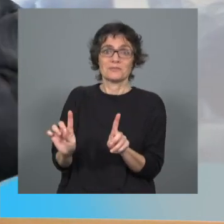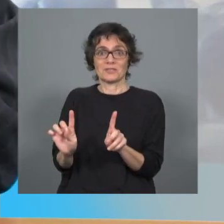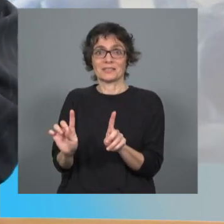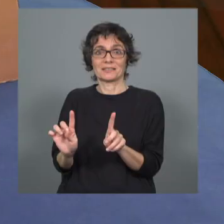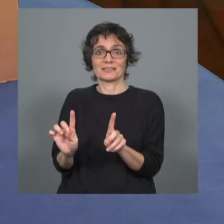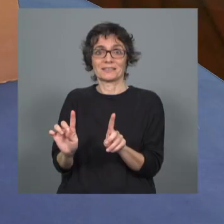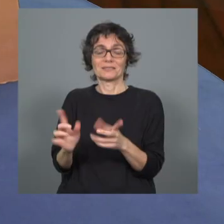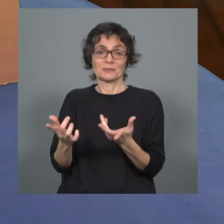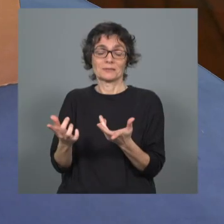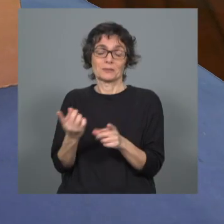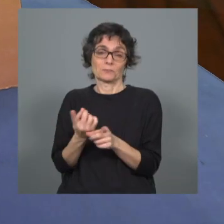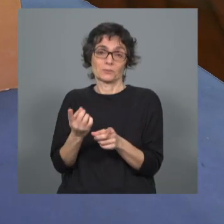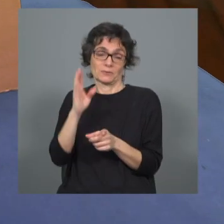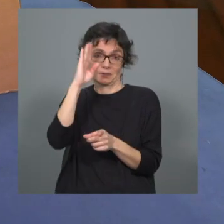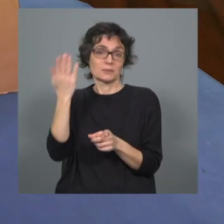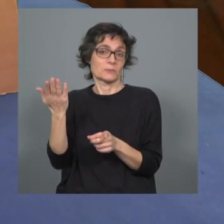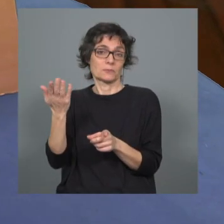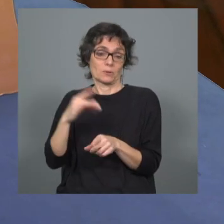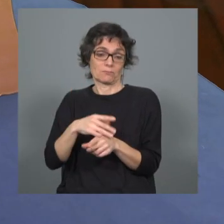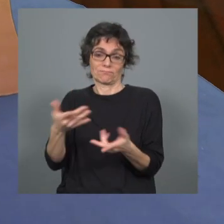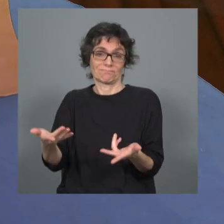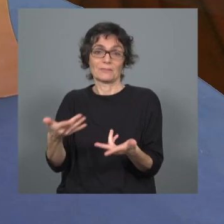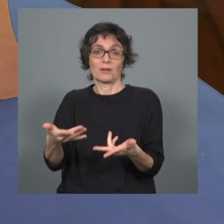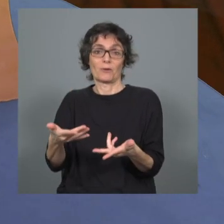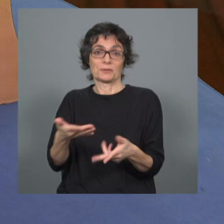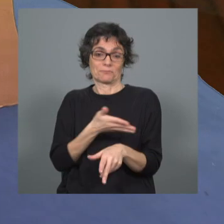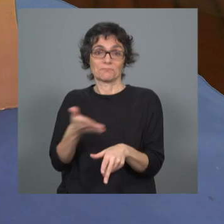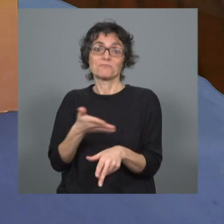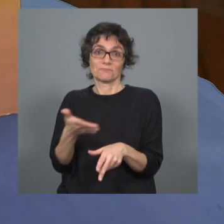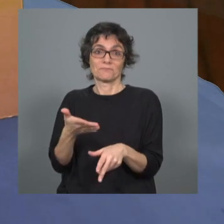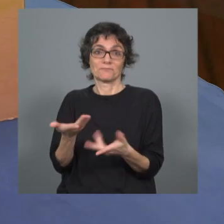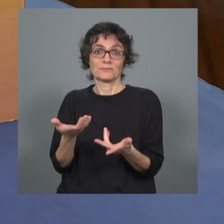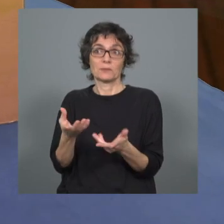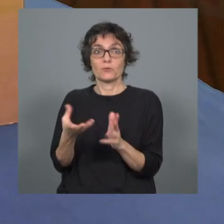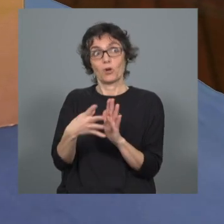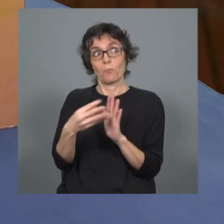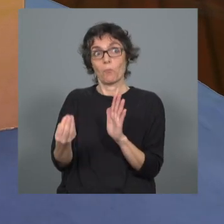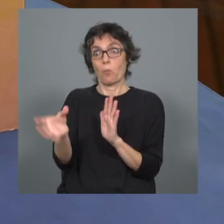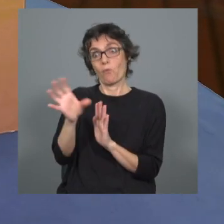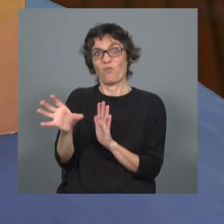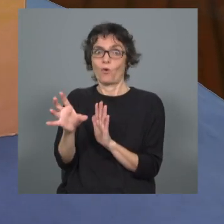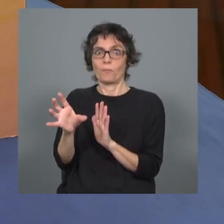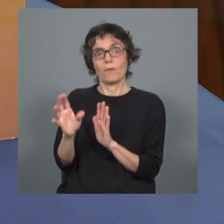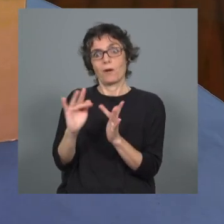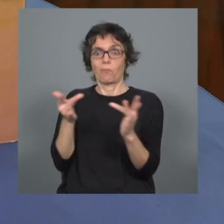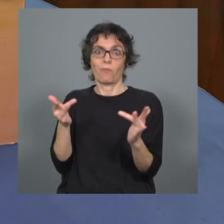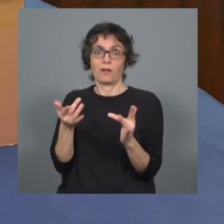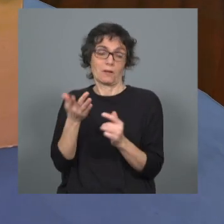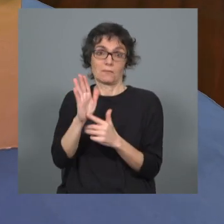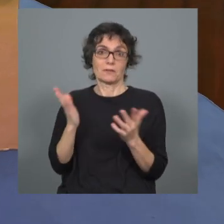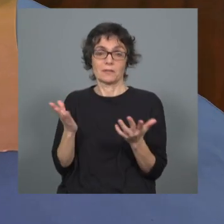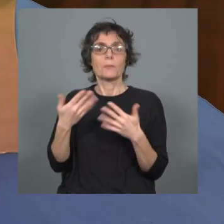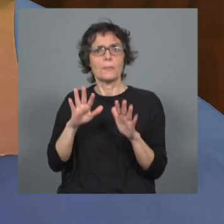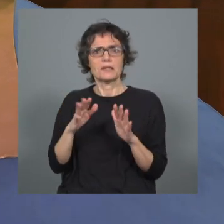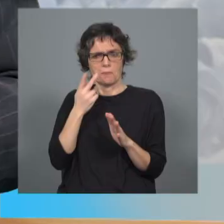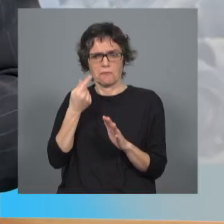em regime, em situação, em modelos ou em modos de online. Mas o importante é que, de